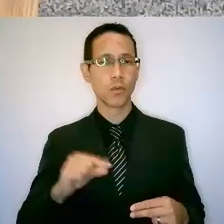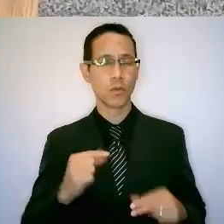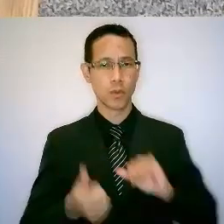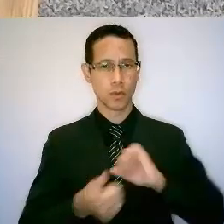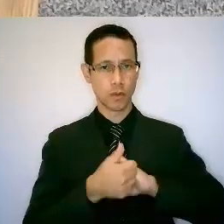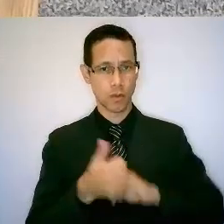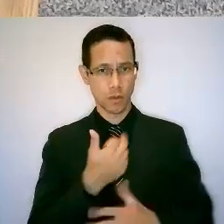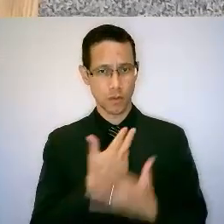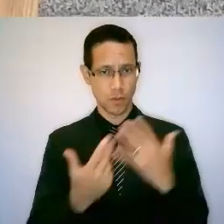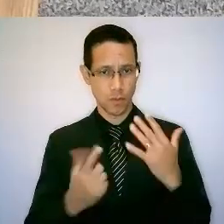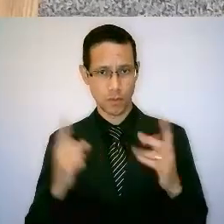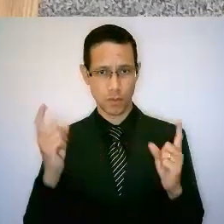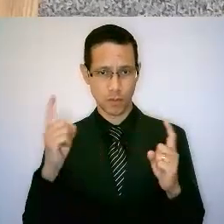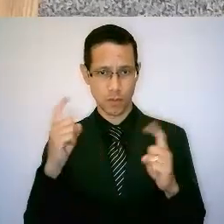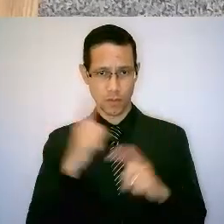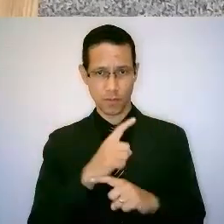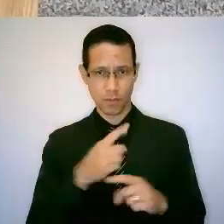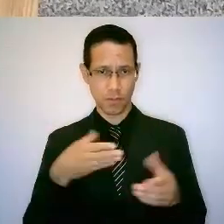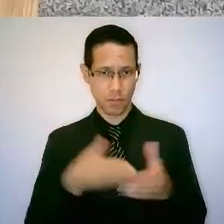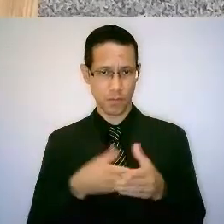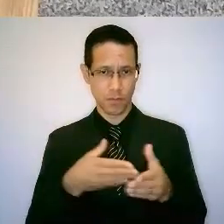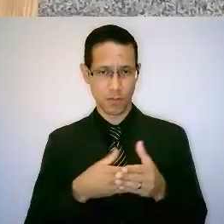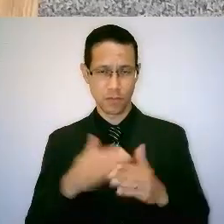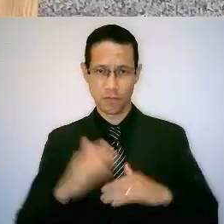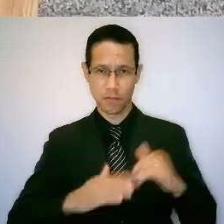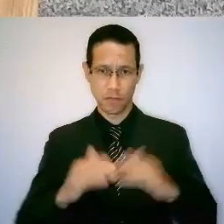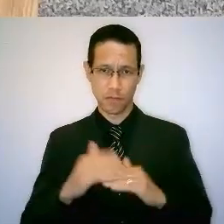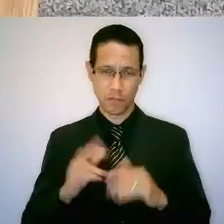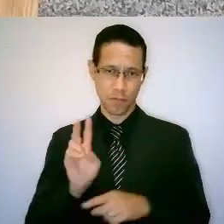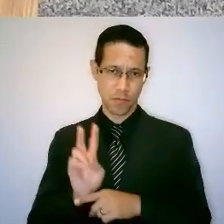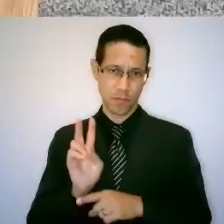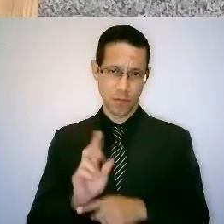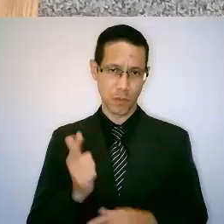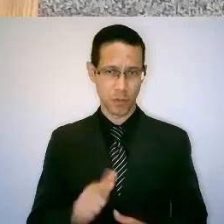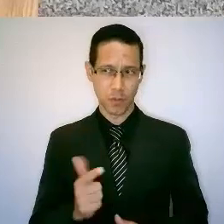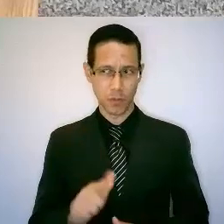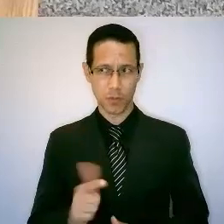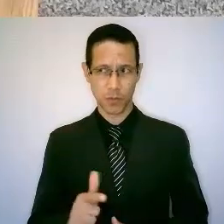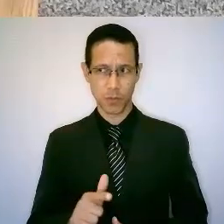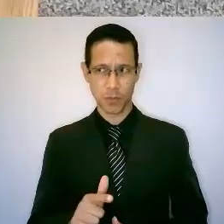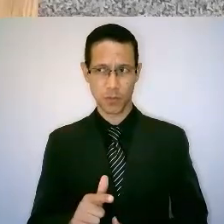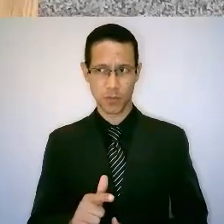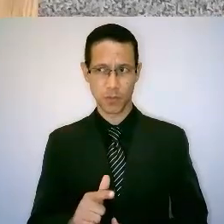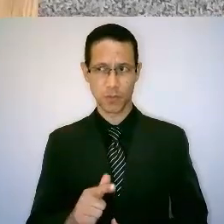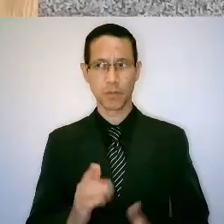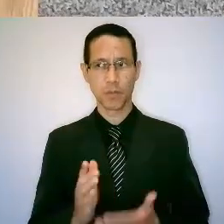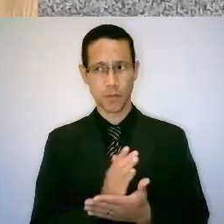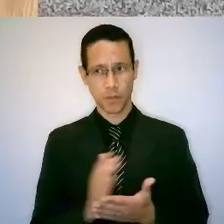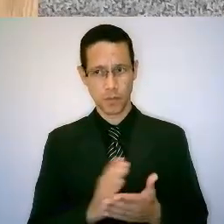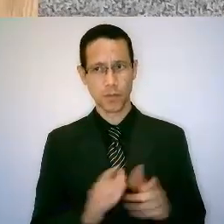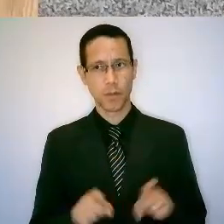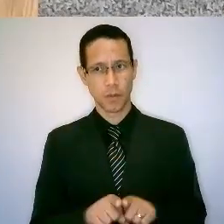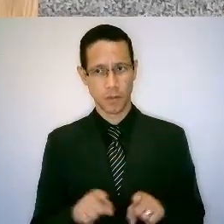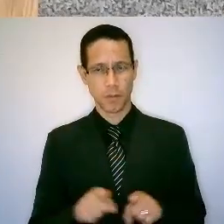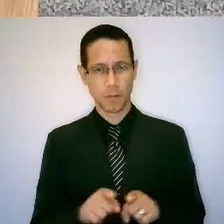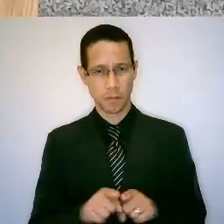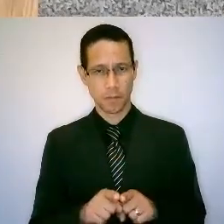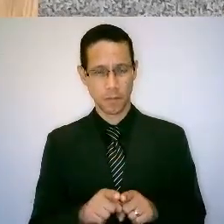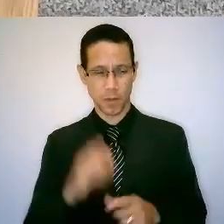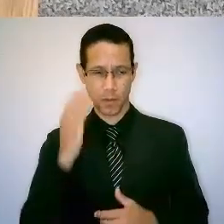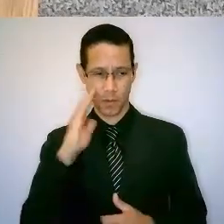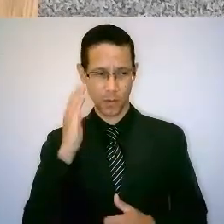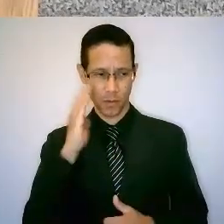dificultou ou impossibilitou exercício de defesa e que está também alguns tentados como é o caso no nosso entender